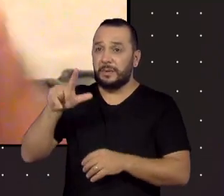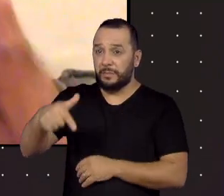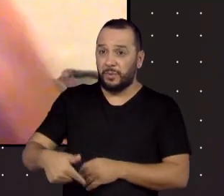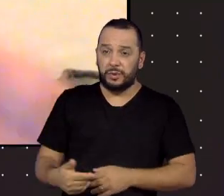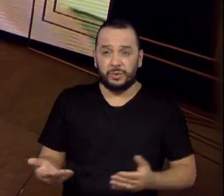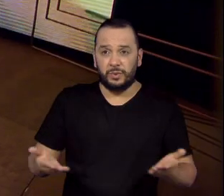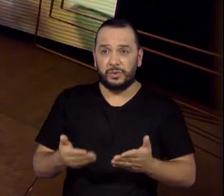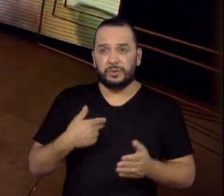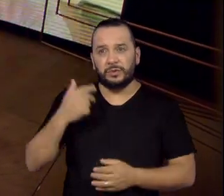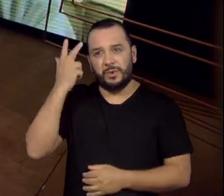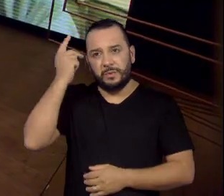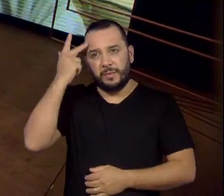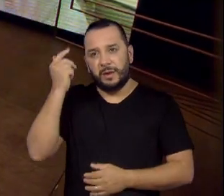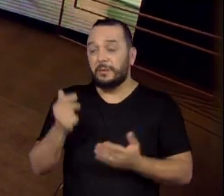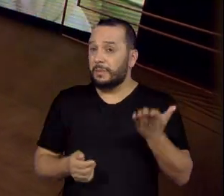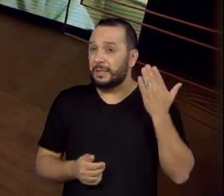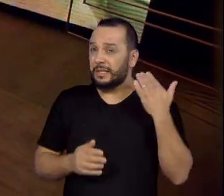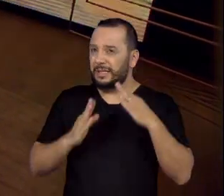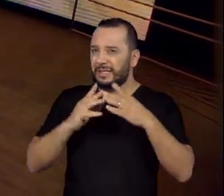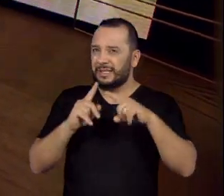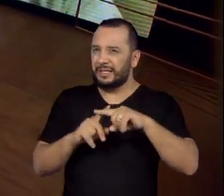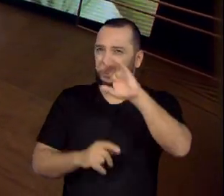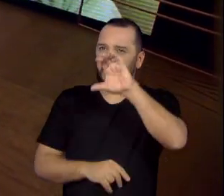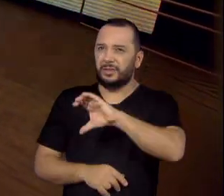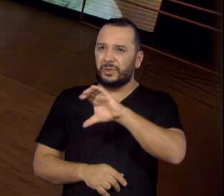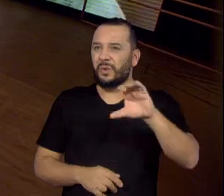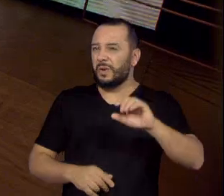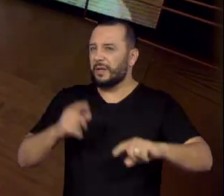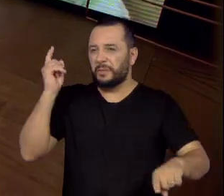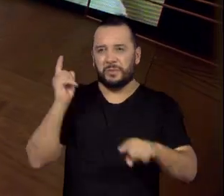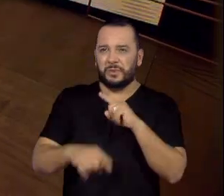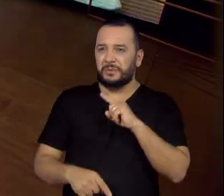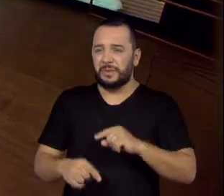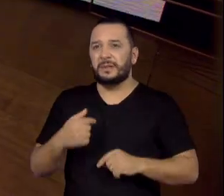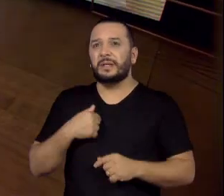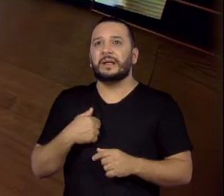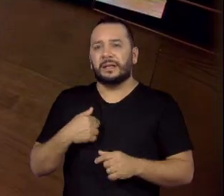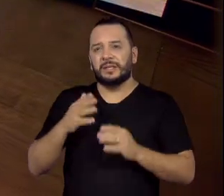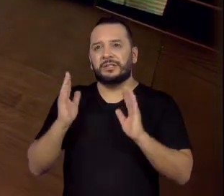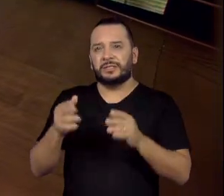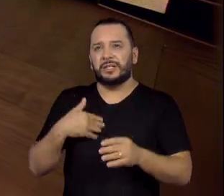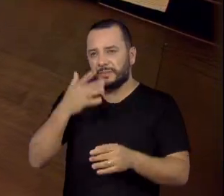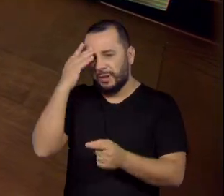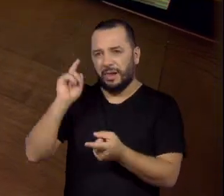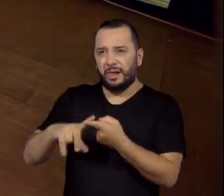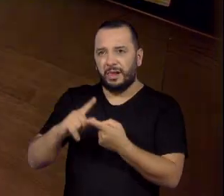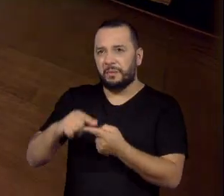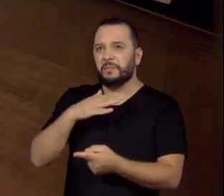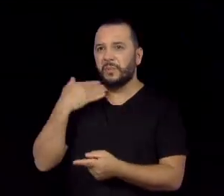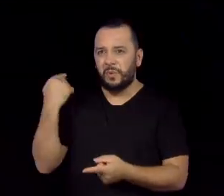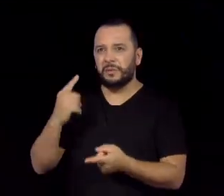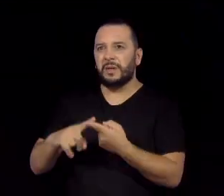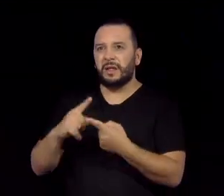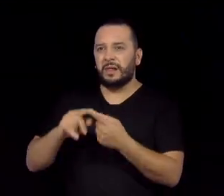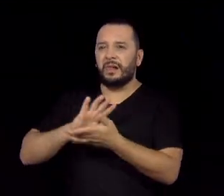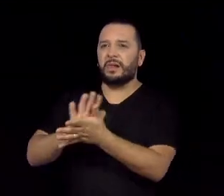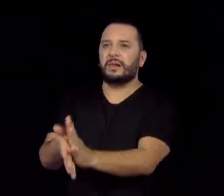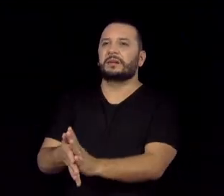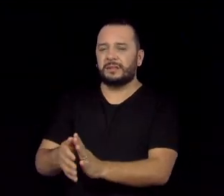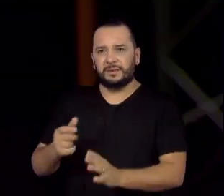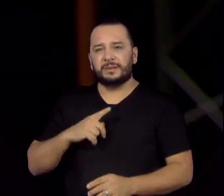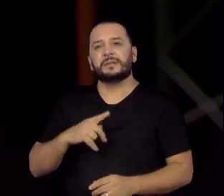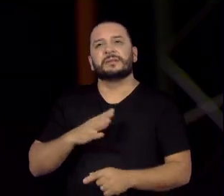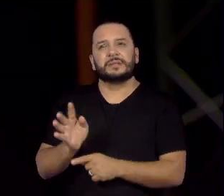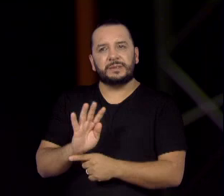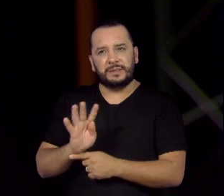que a Igreja Católica proibiu, ele quis ser morto, ele quis ser assassinado, ele sofreu ameaça e tudo mais. Então o cinema mudou